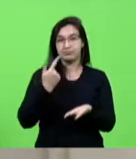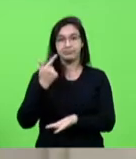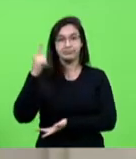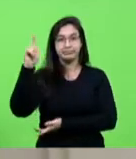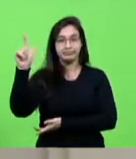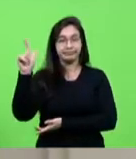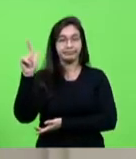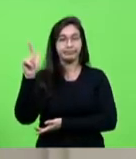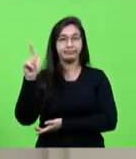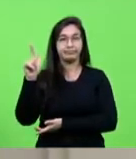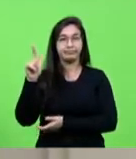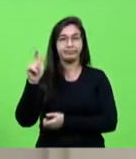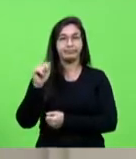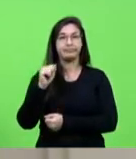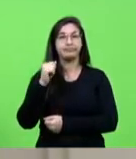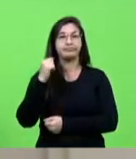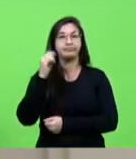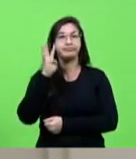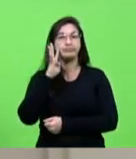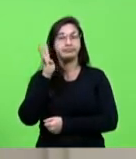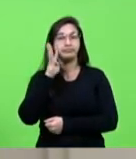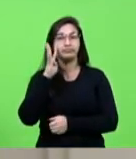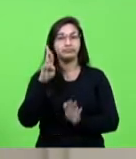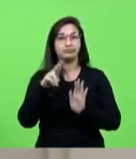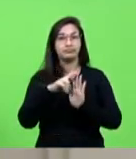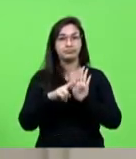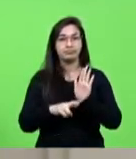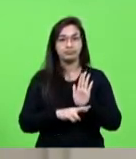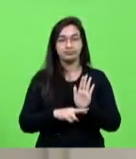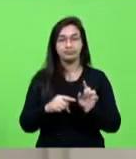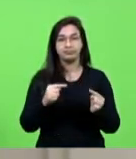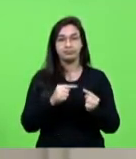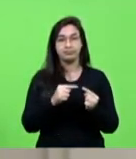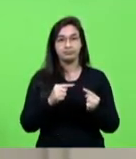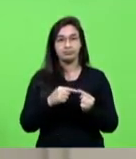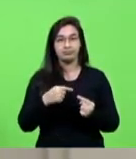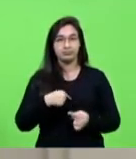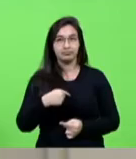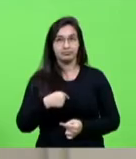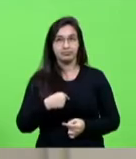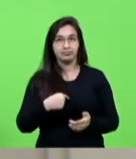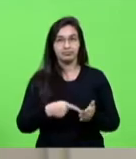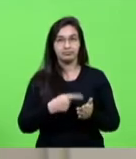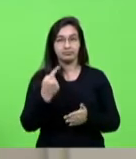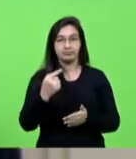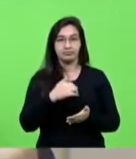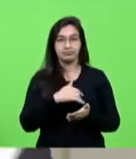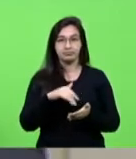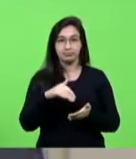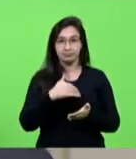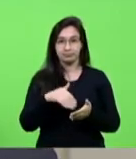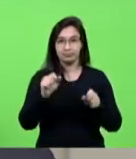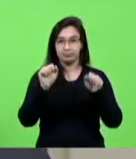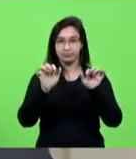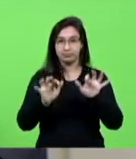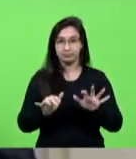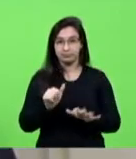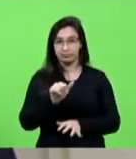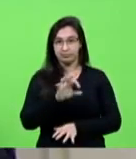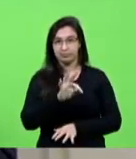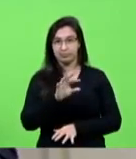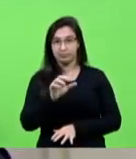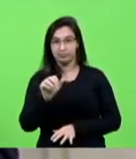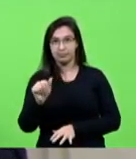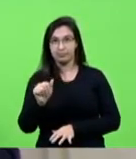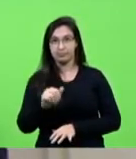convocou outra ordinária para quarta-feira, no horário regimental. Para constar, eu, primeiro secretário, lavrei também